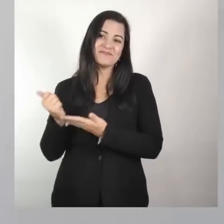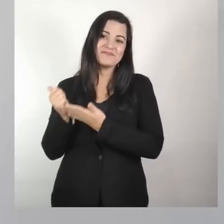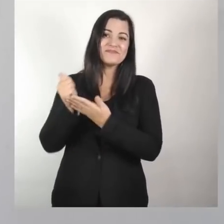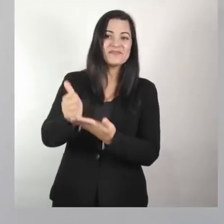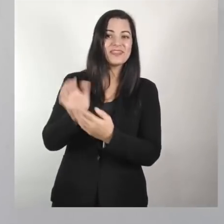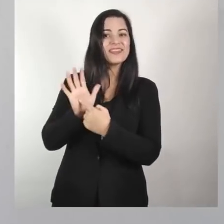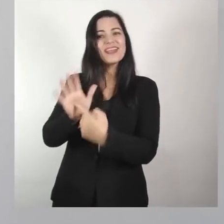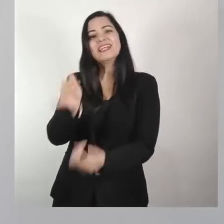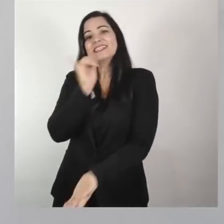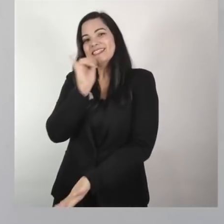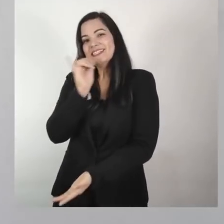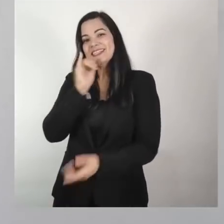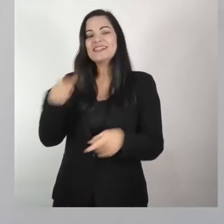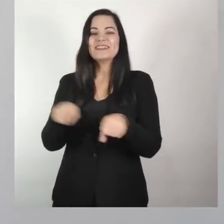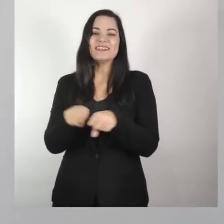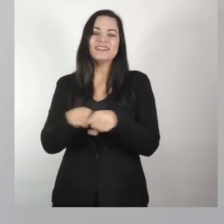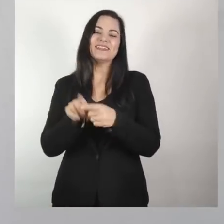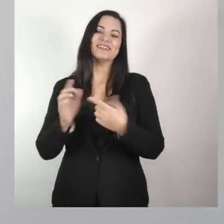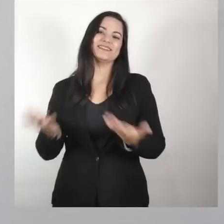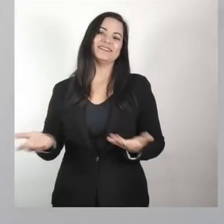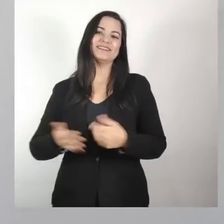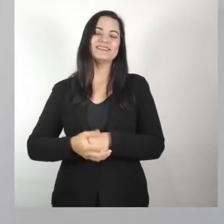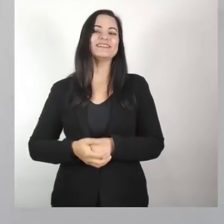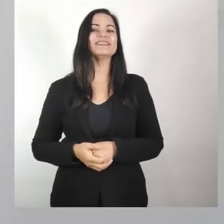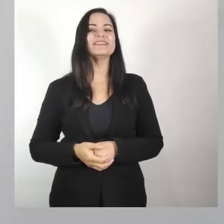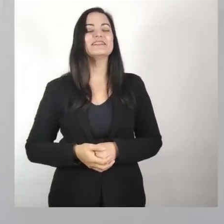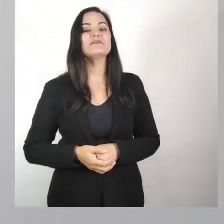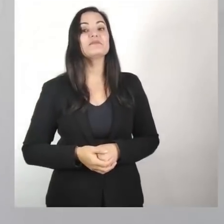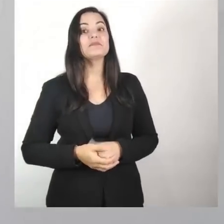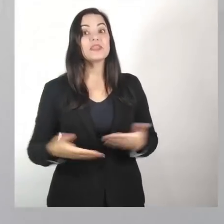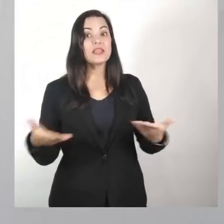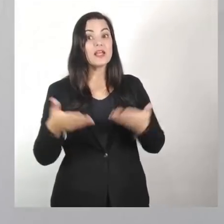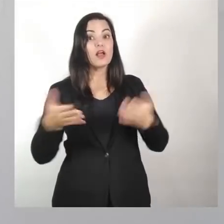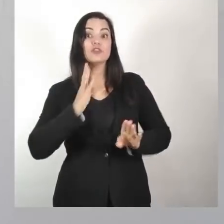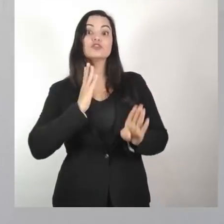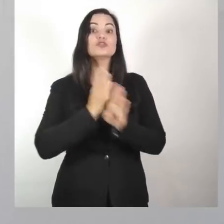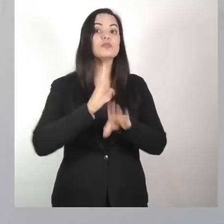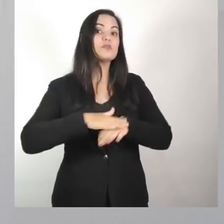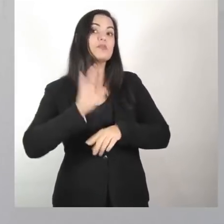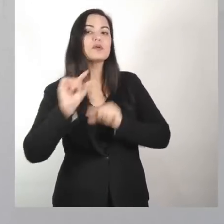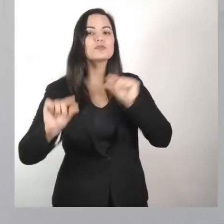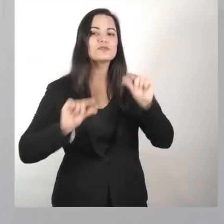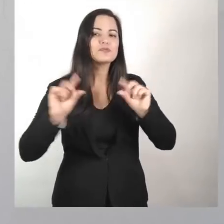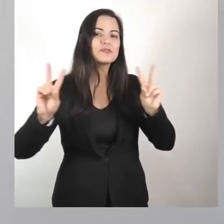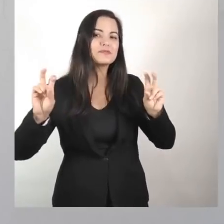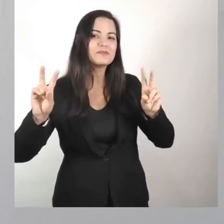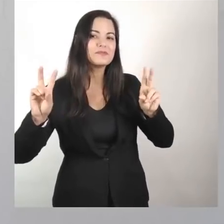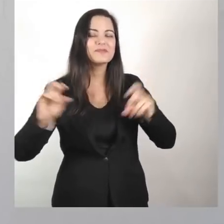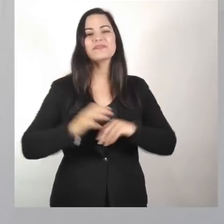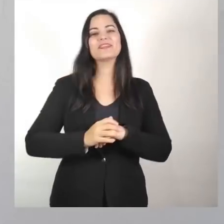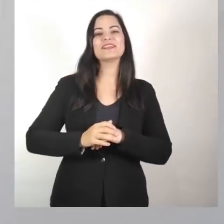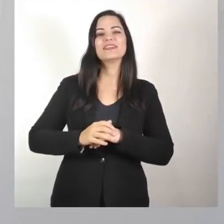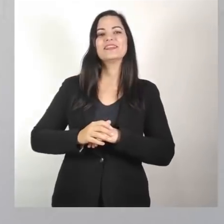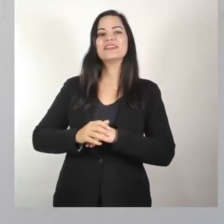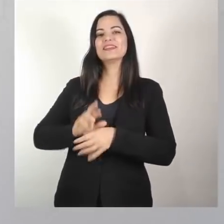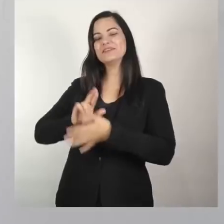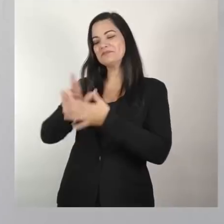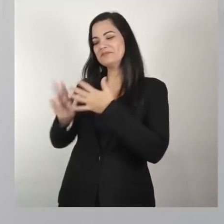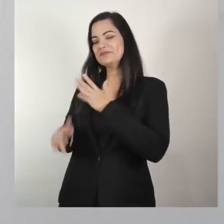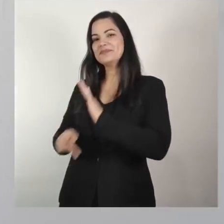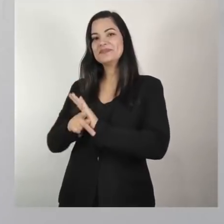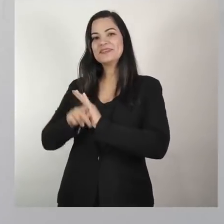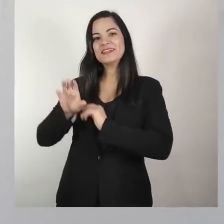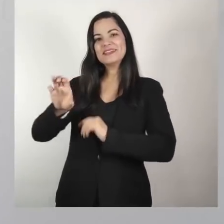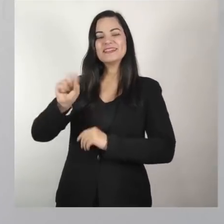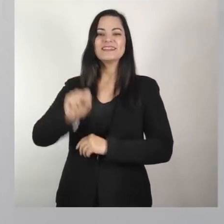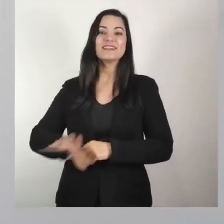um exemplo para mostrar a vocês, tá bom? Então agora vamos descobrir um pouquinho mais sobre esses elementos aqui da